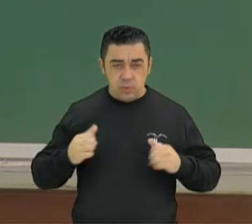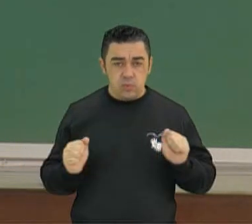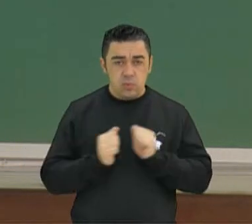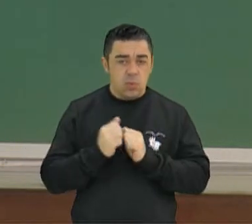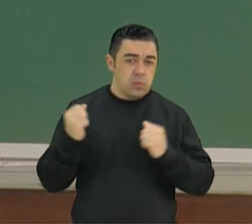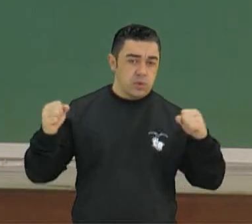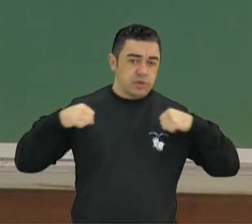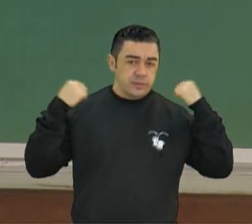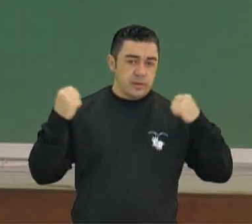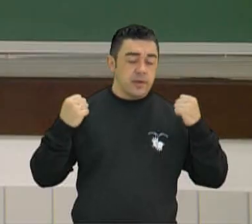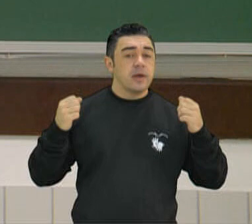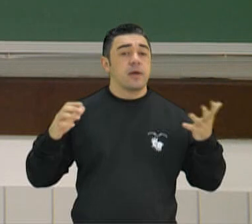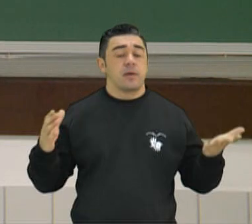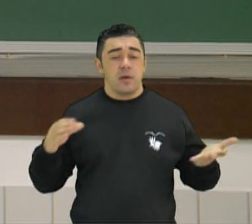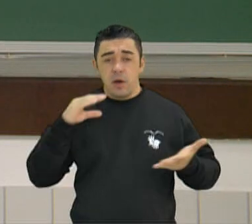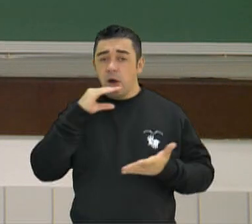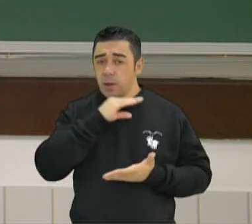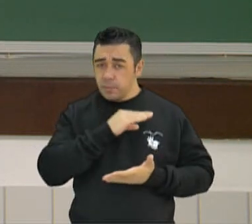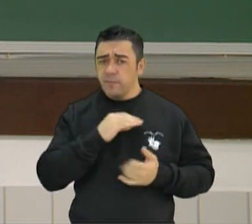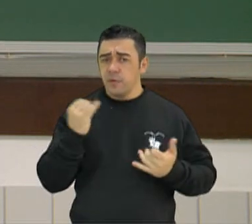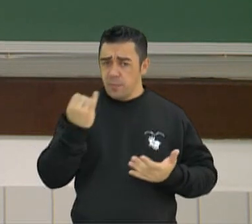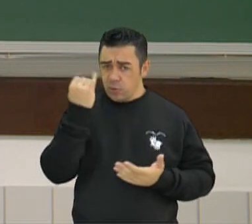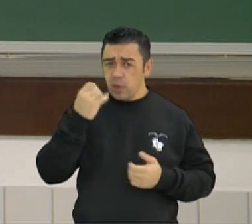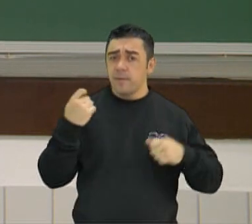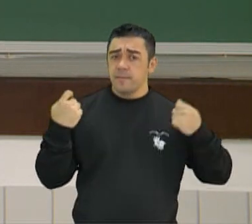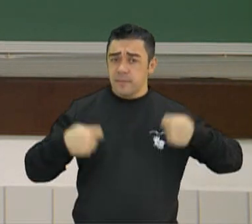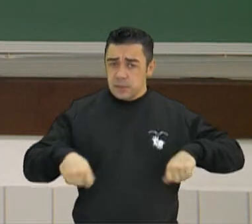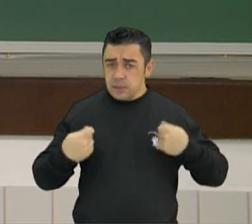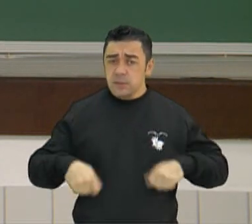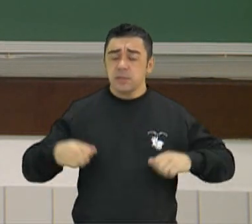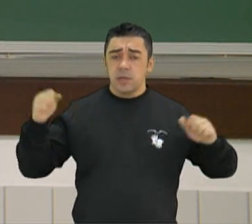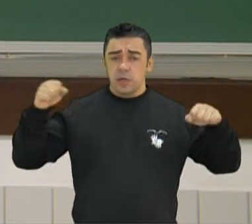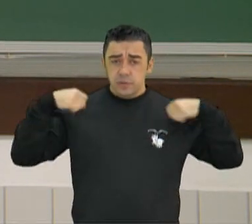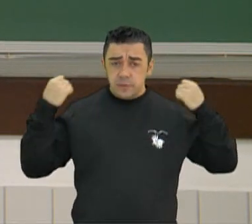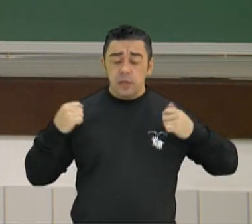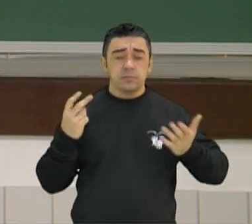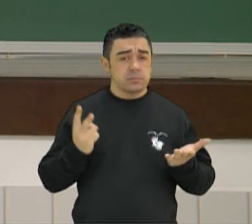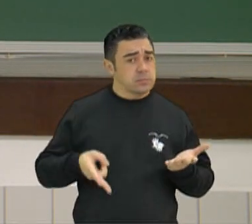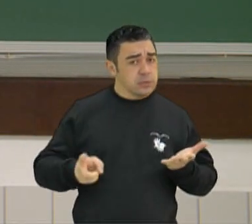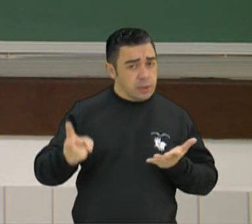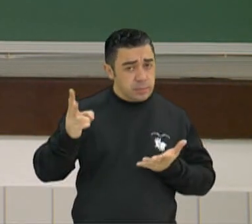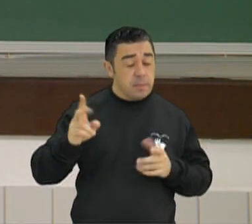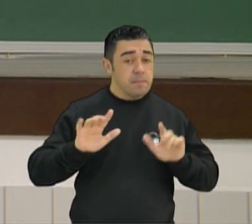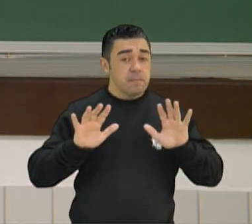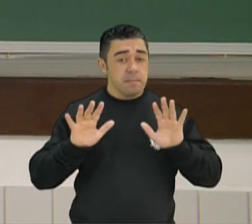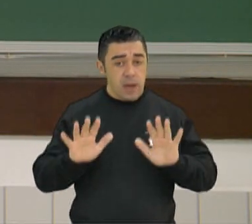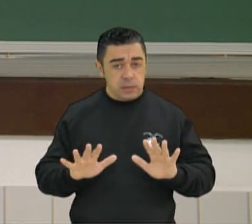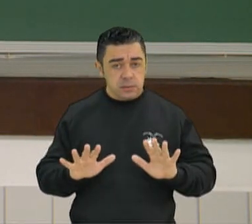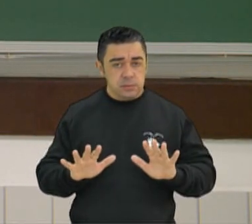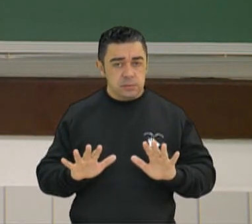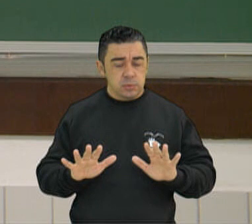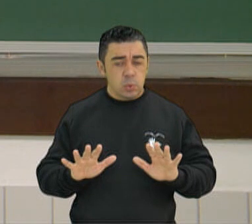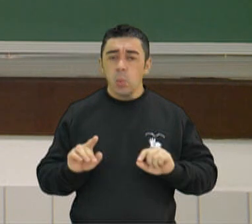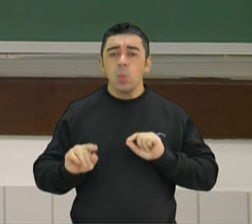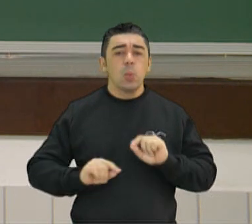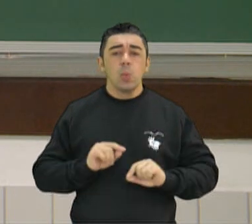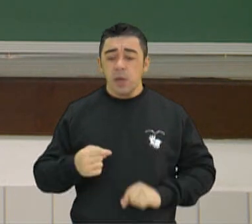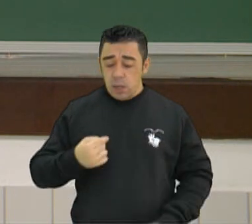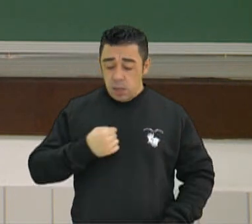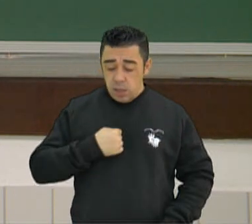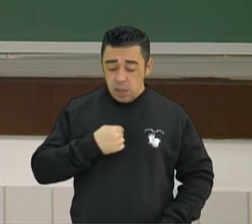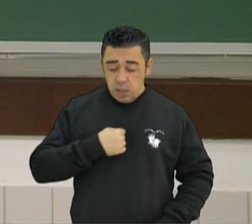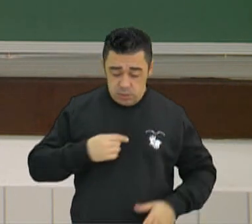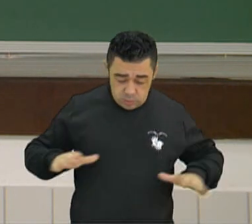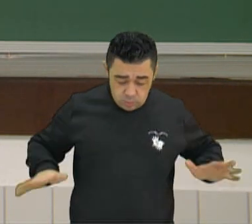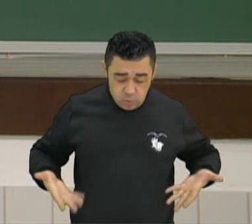É claro que é importante que se faça atividade física de forma regular. Porém, o elemento principal